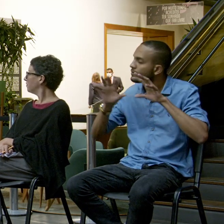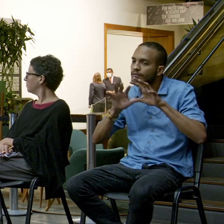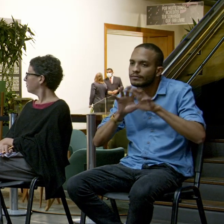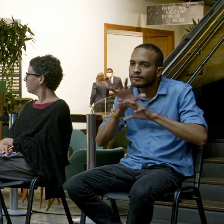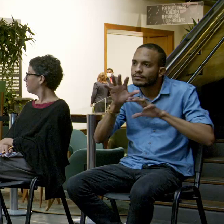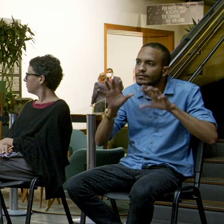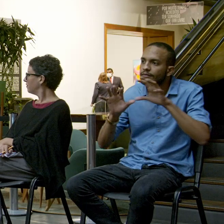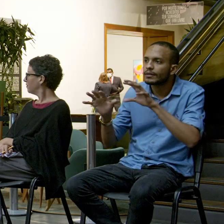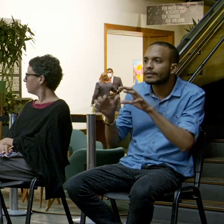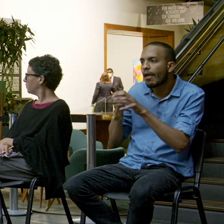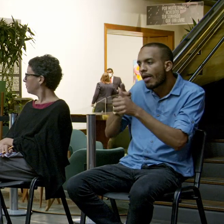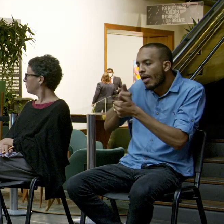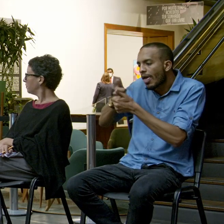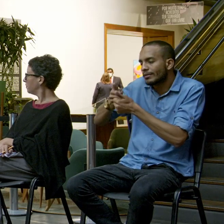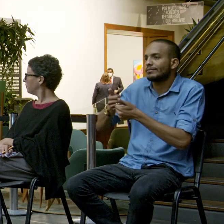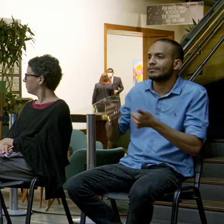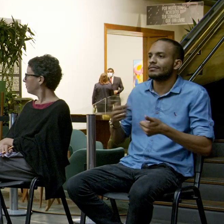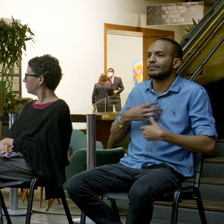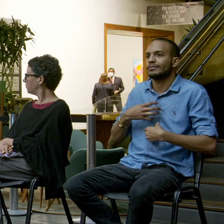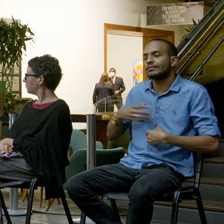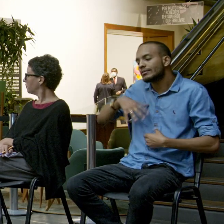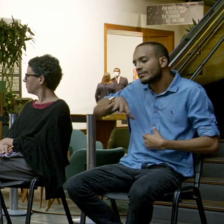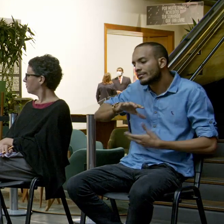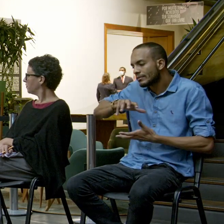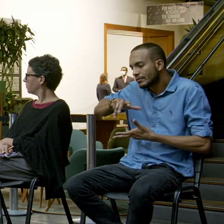aproximar das coisas, de se aproximar do mundo.